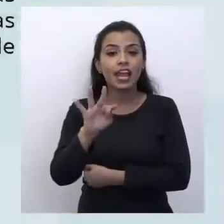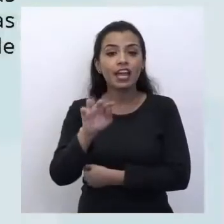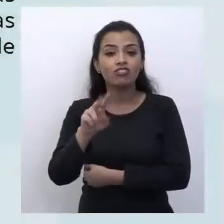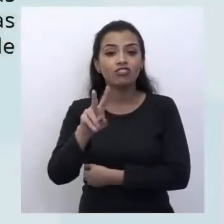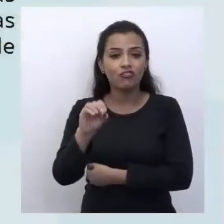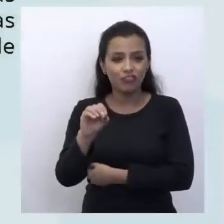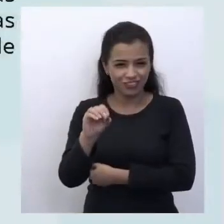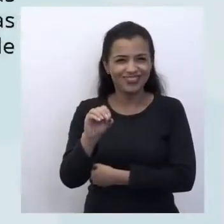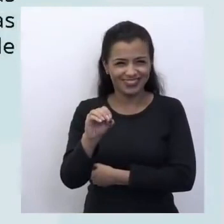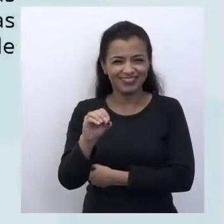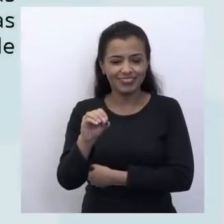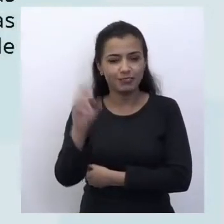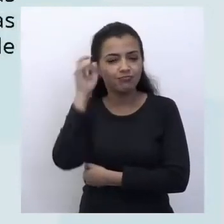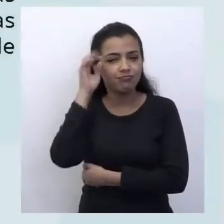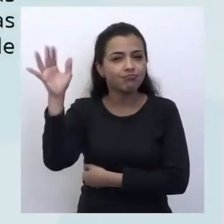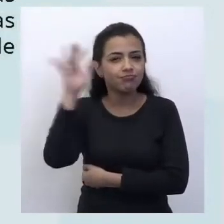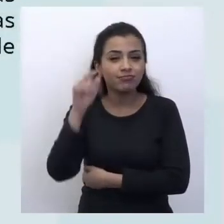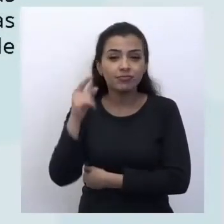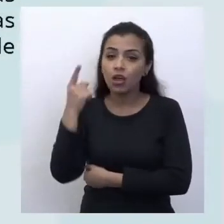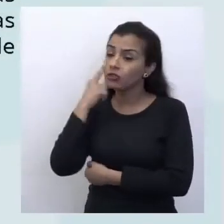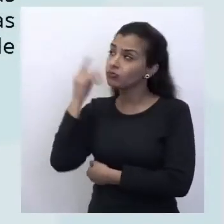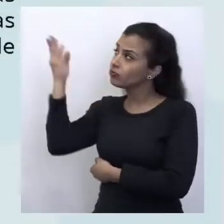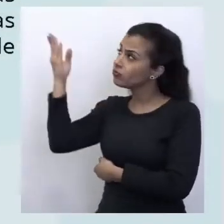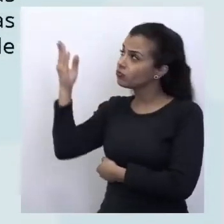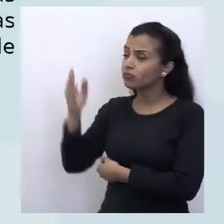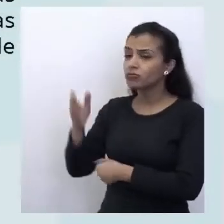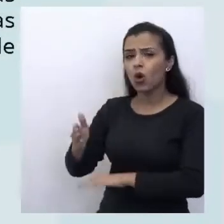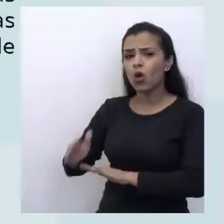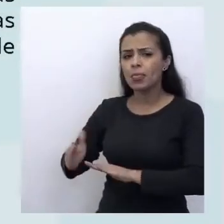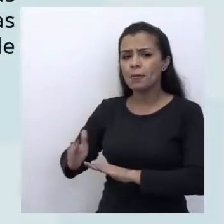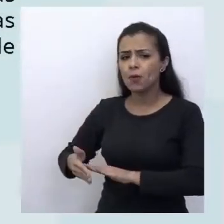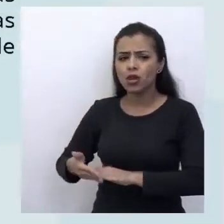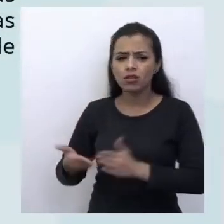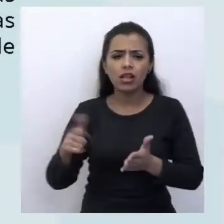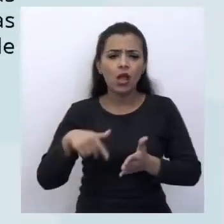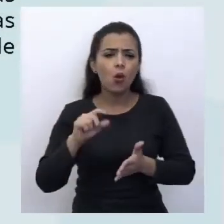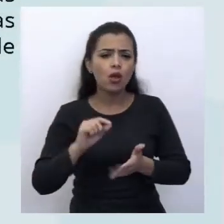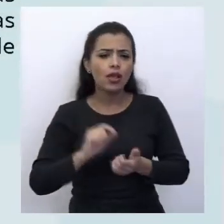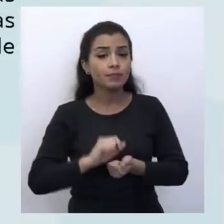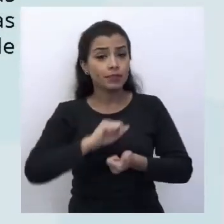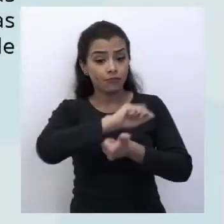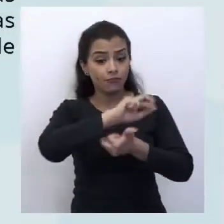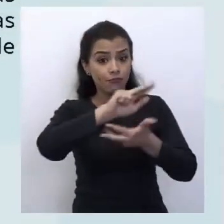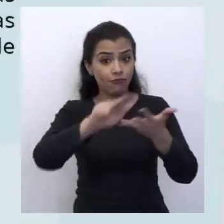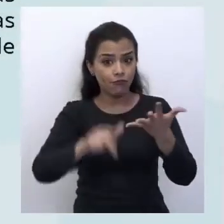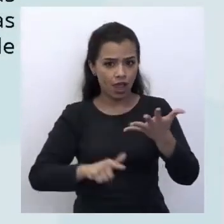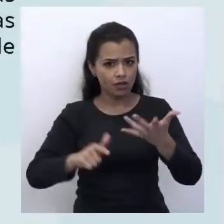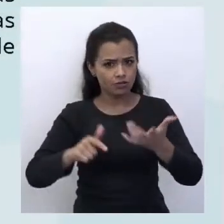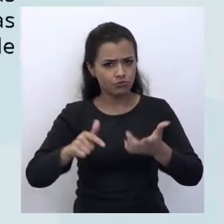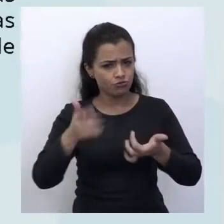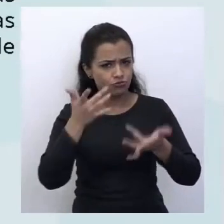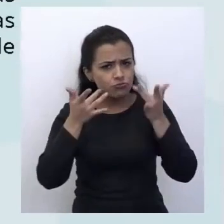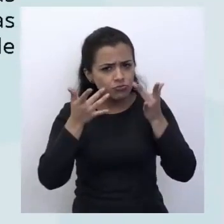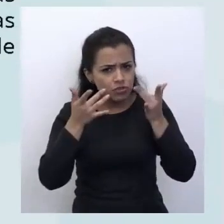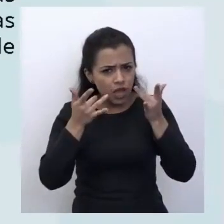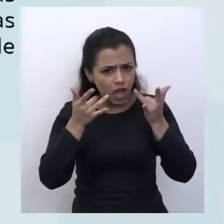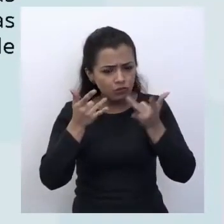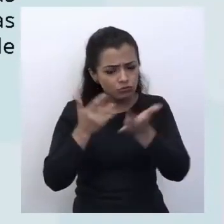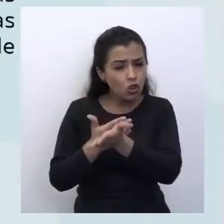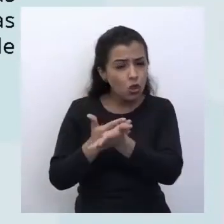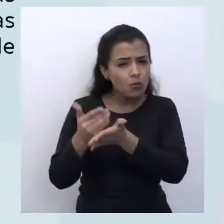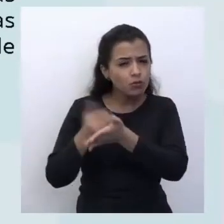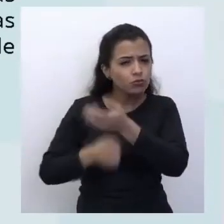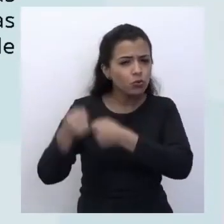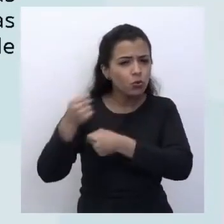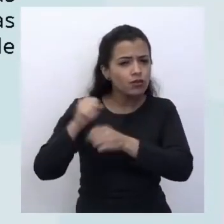contemporâneo é uma das vertentes do teatro realizado em todo o mundo. Teve seu início no século XIX, em